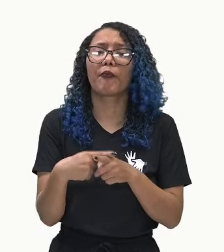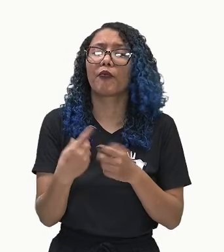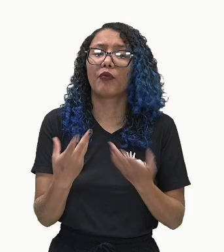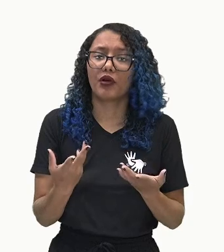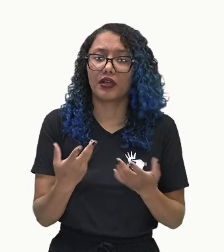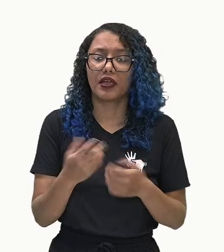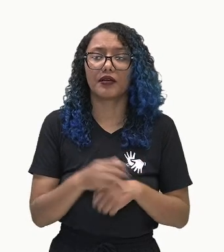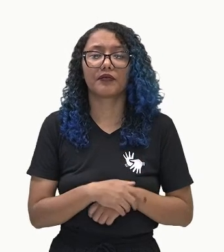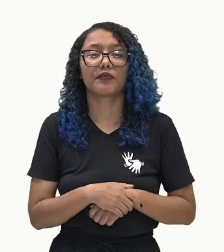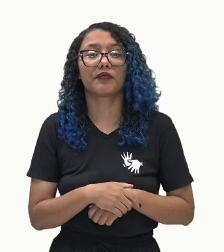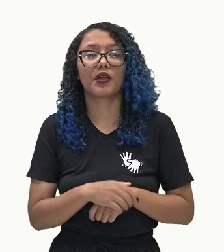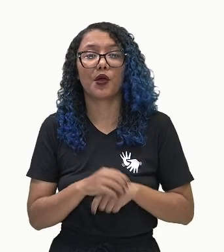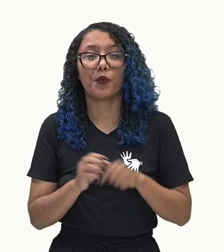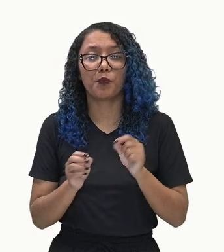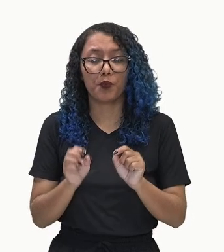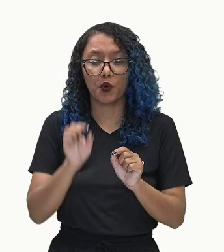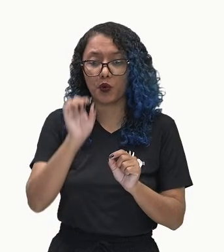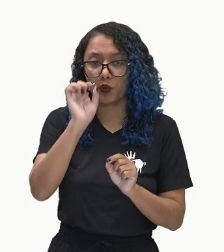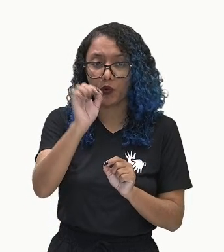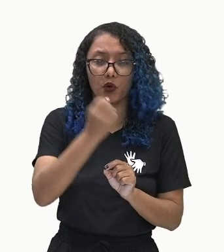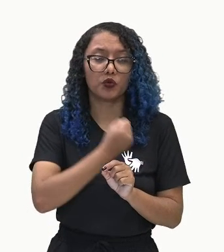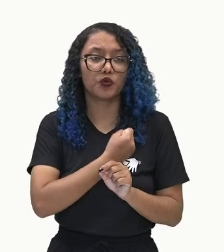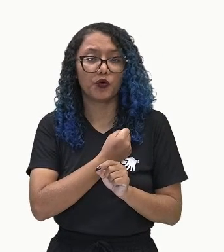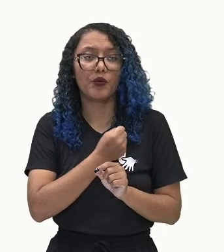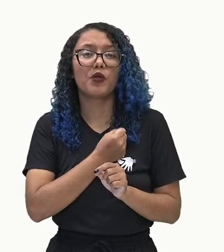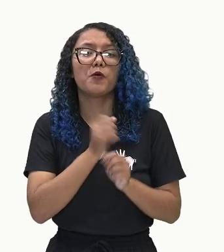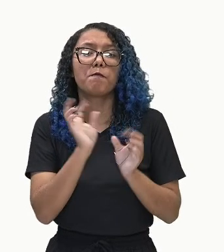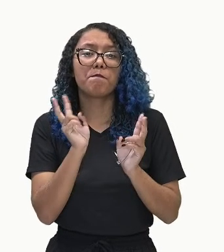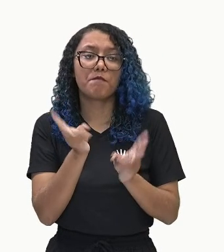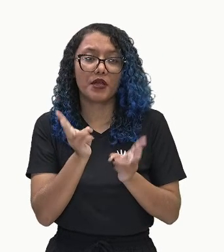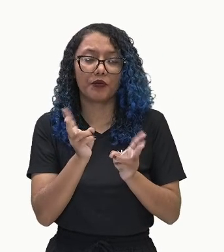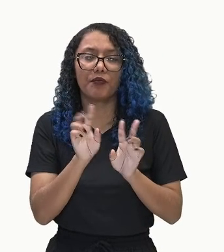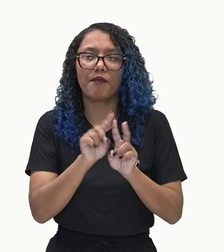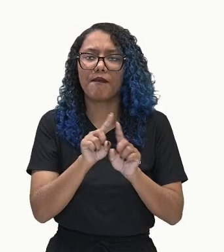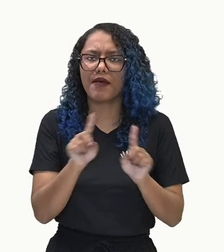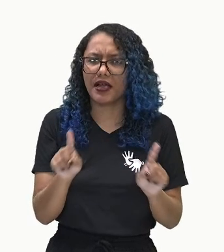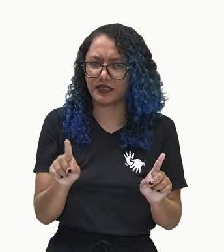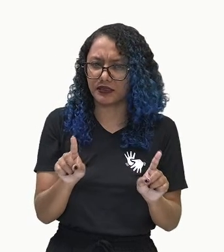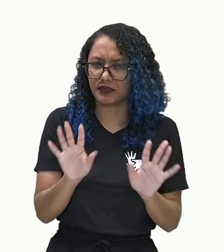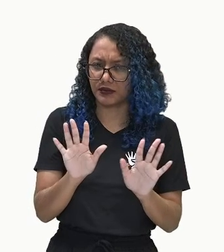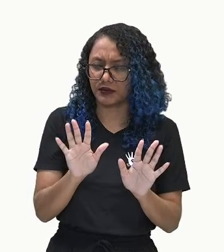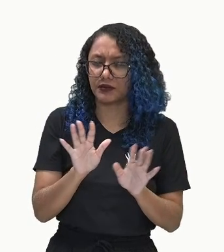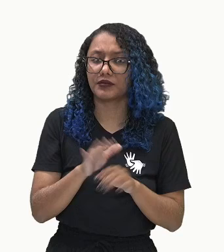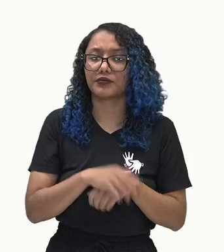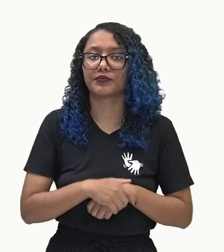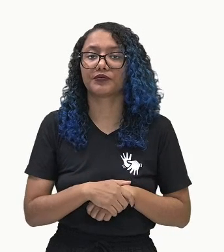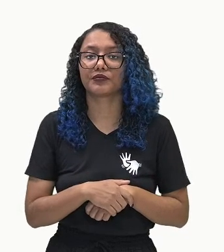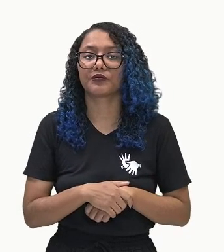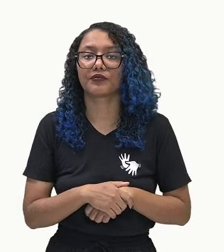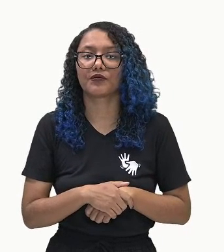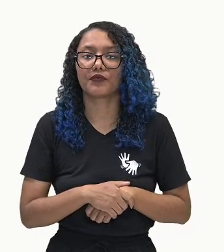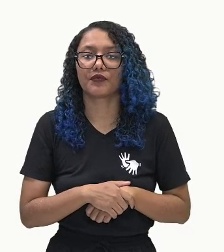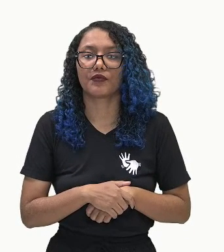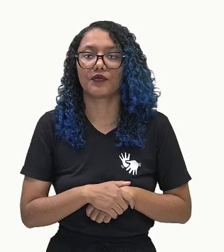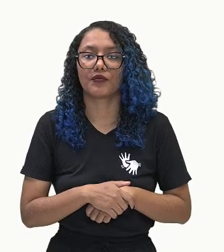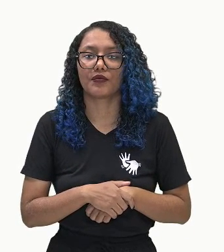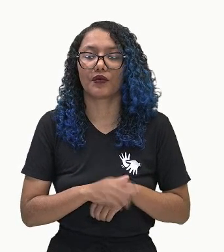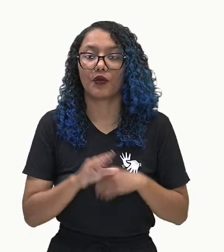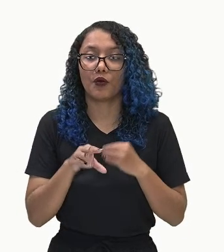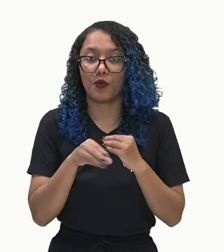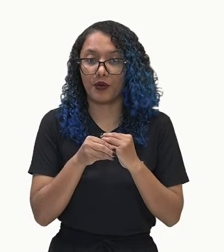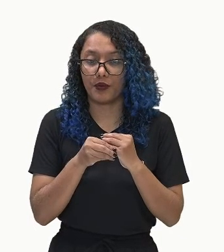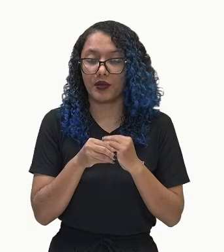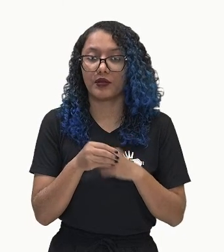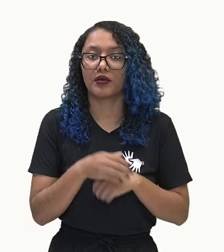mesmas coordenadas, tá certo? Agora, tem um pequeno detalhe. Estamos trabalhando aqui com a distância entre